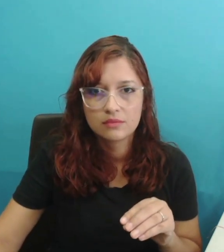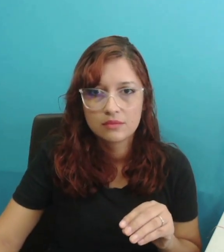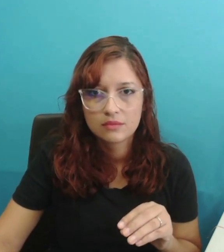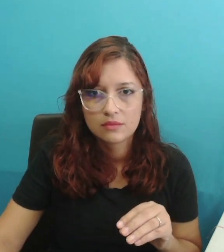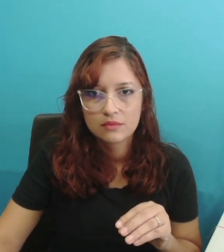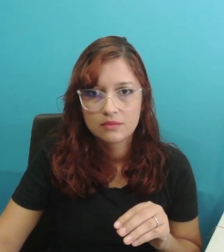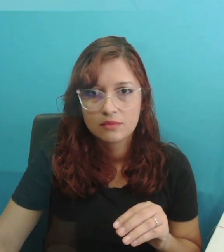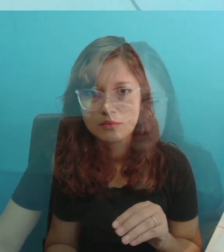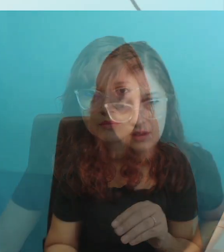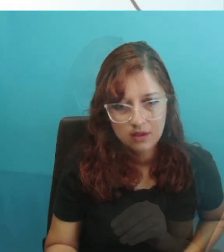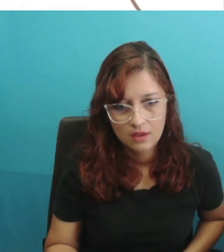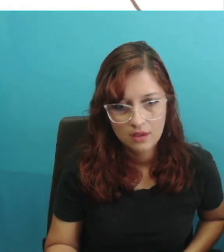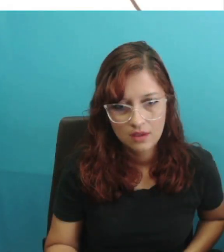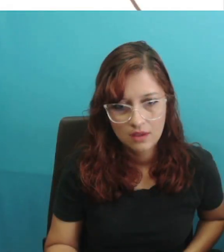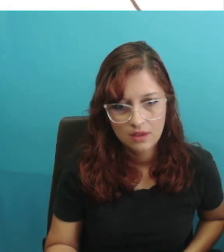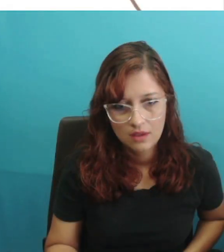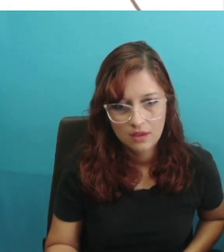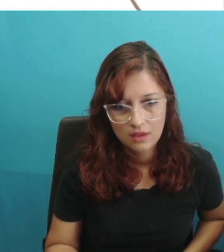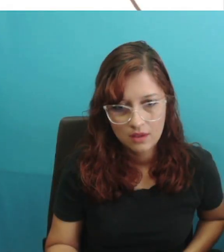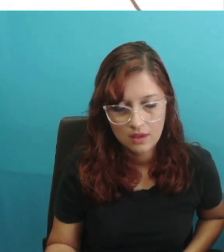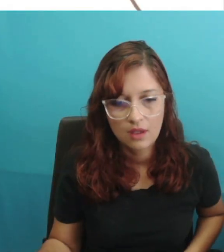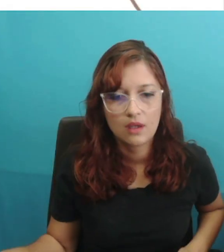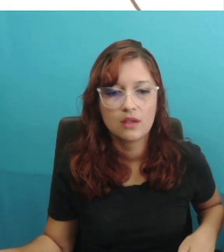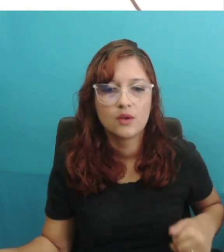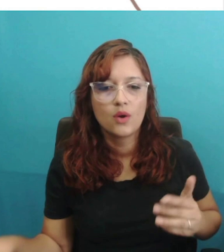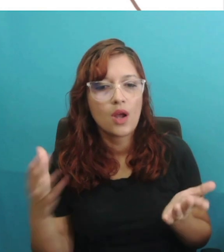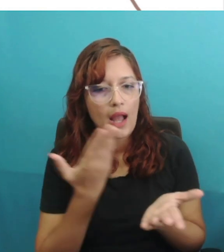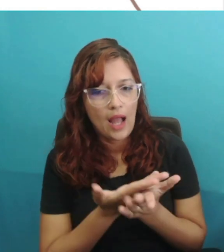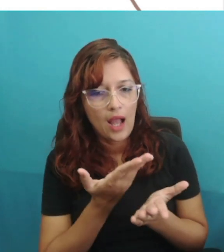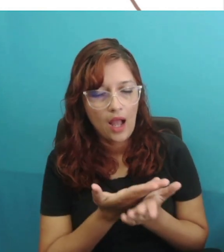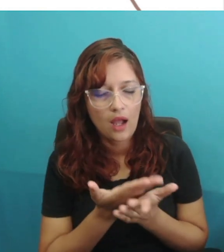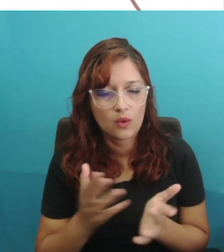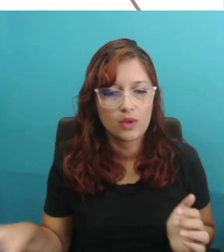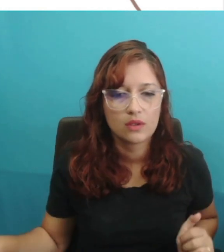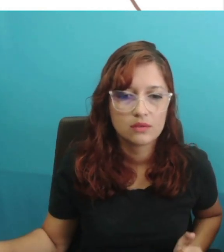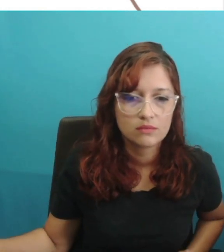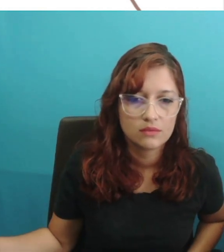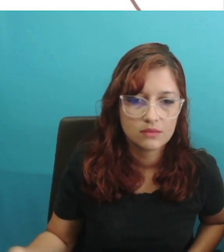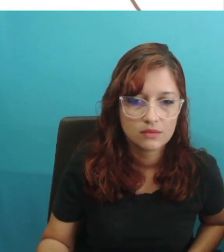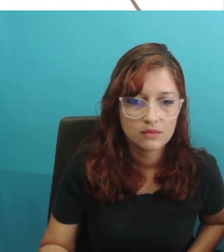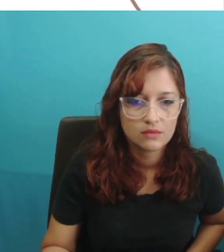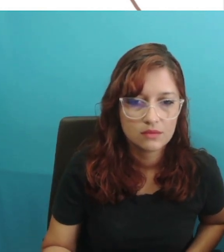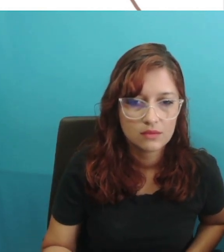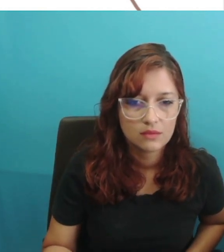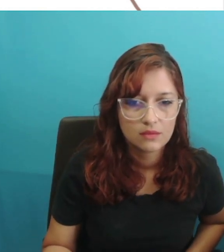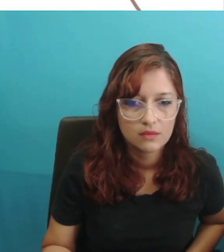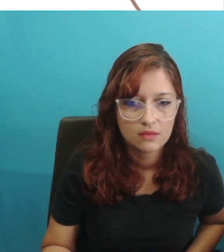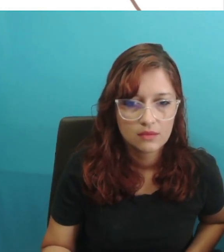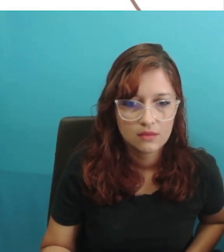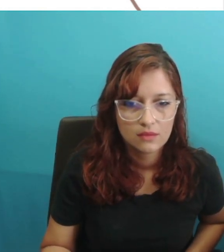Aí eu vou acrescentar lá na minha frase. Eu tenho aula